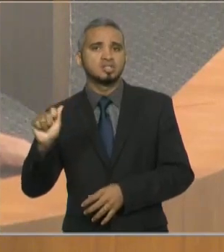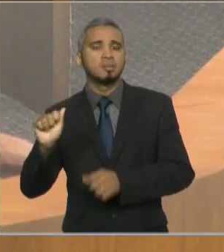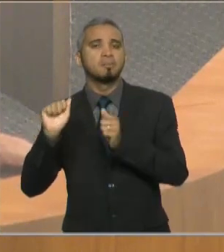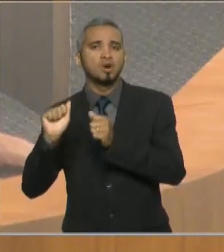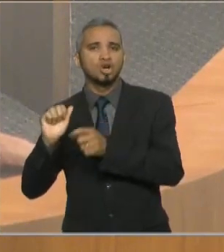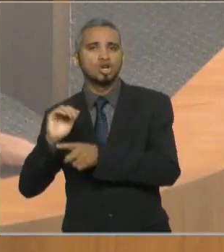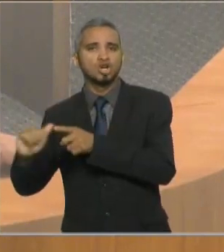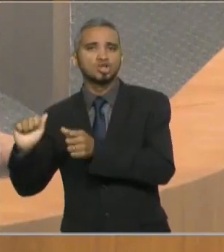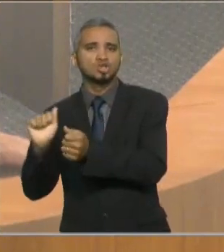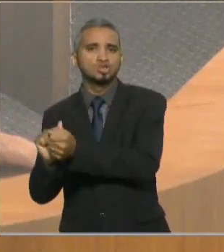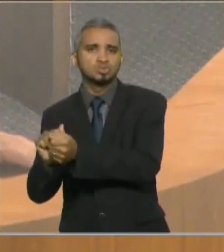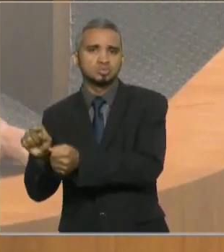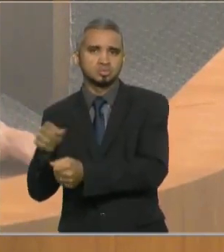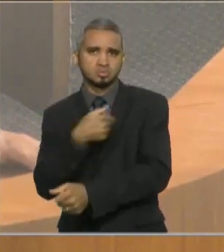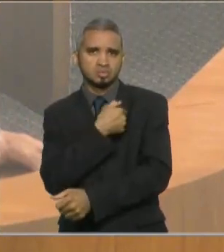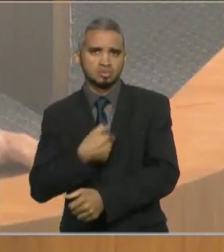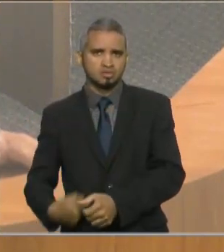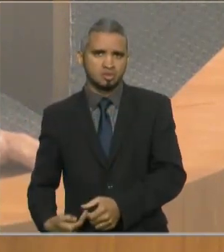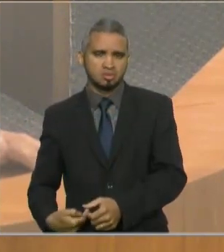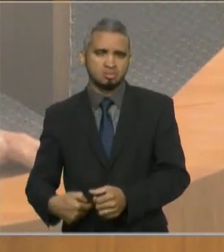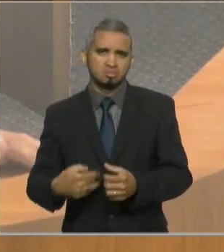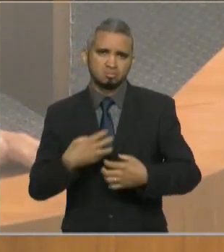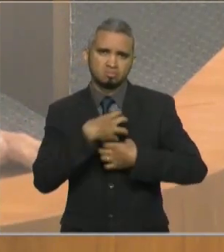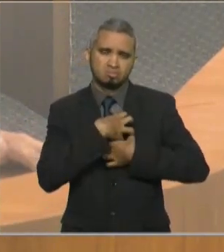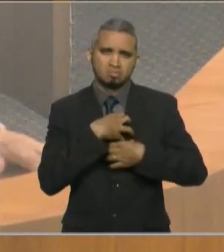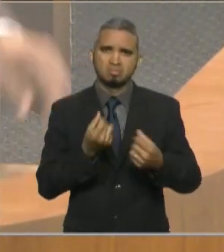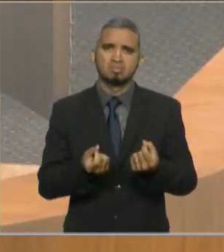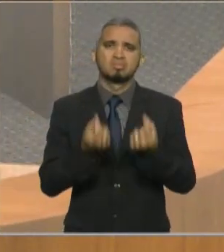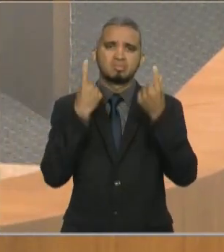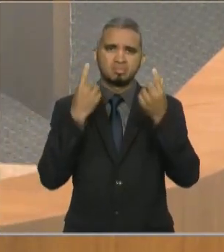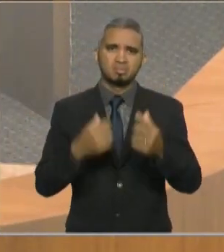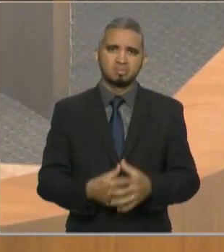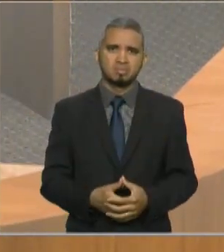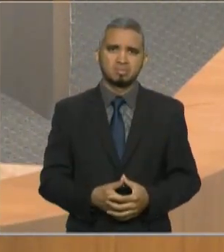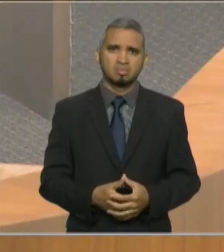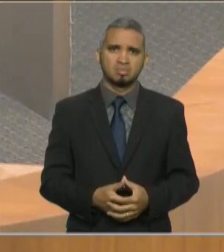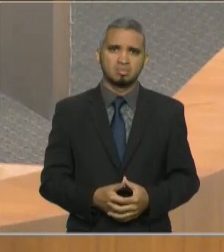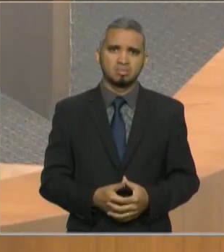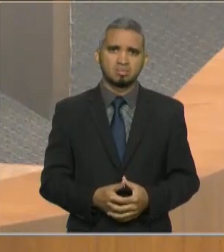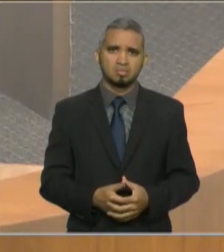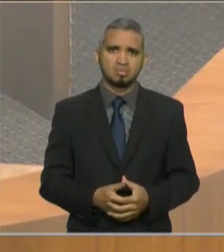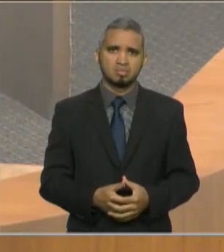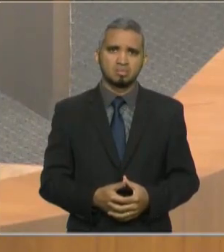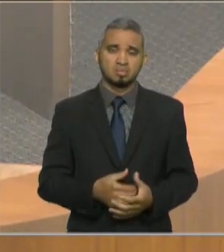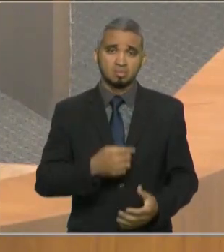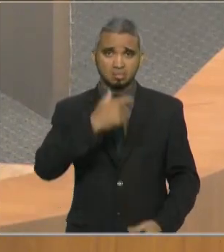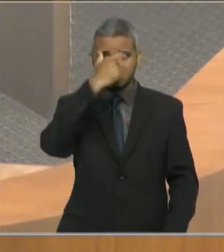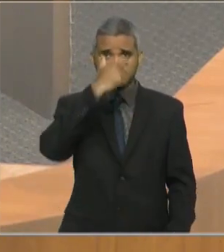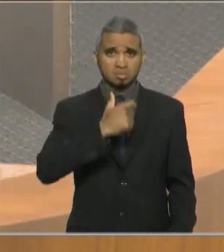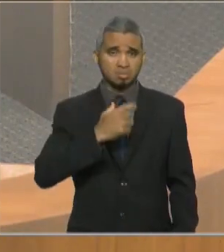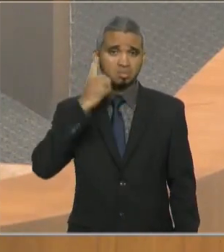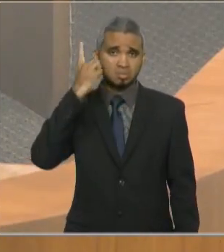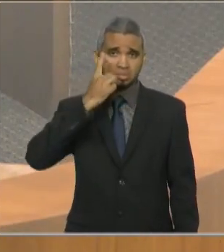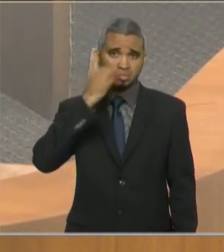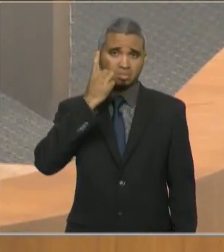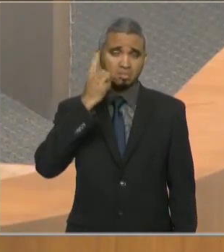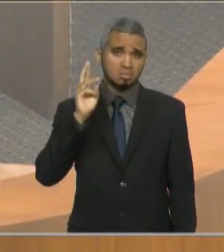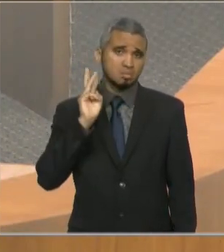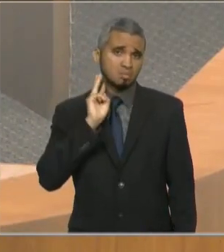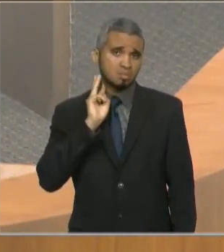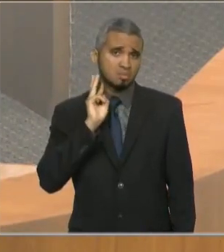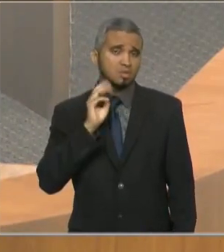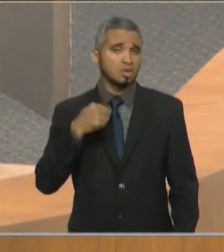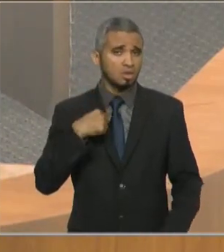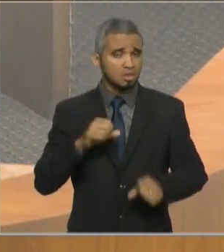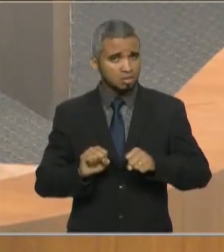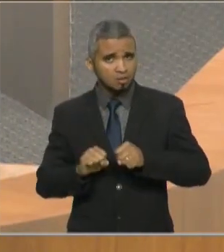É o cúmulo do absurdo. E quem está falando isso é um deputado que tem uma atuação em defesa da